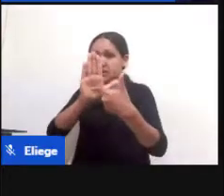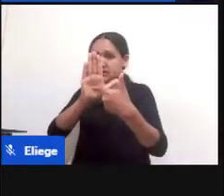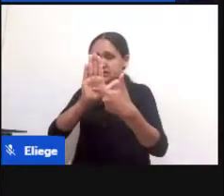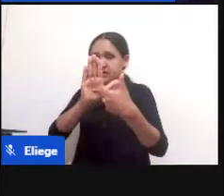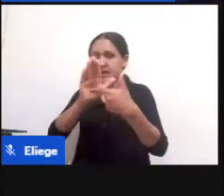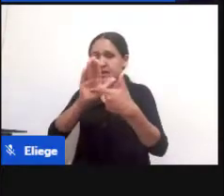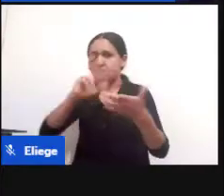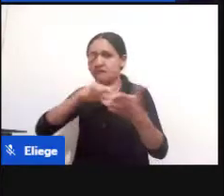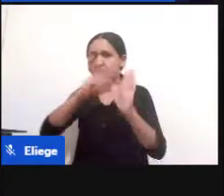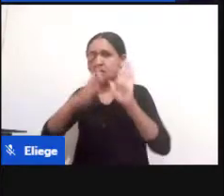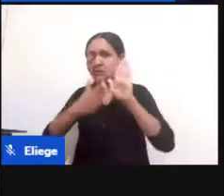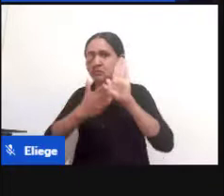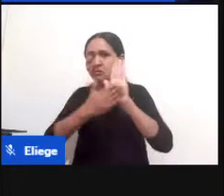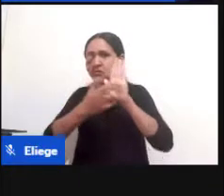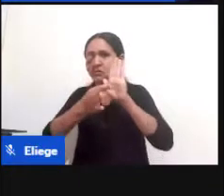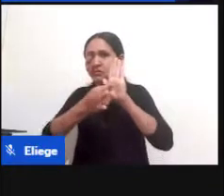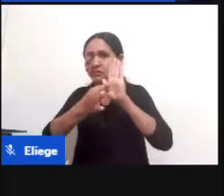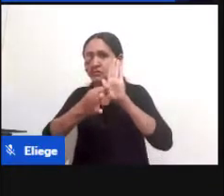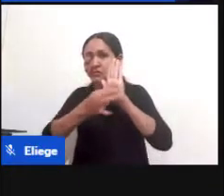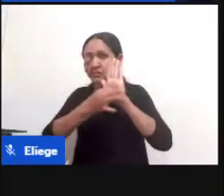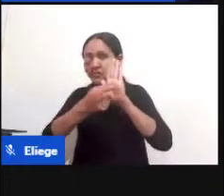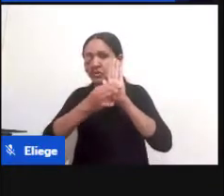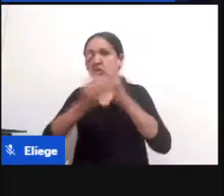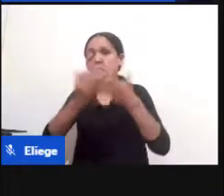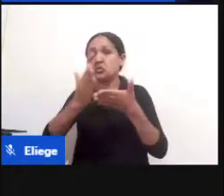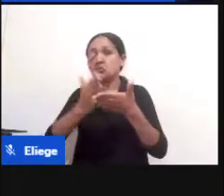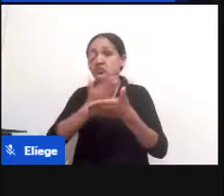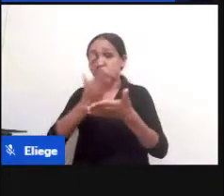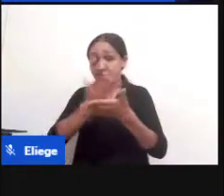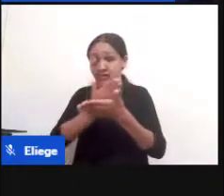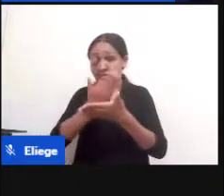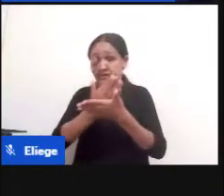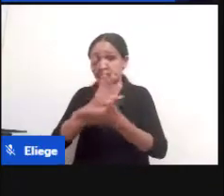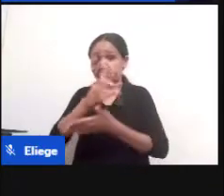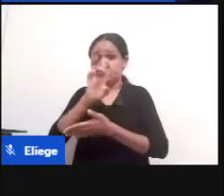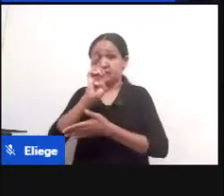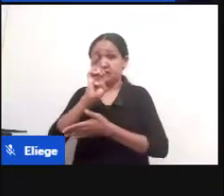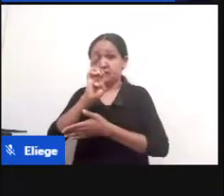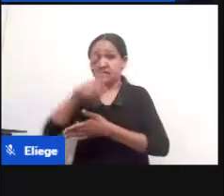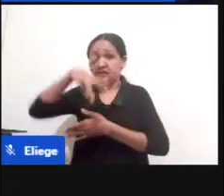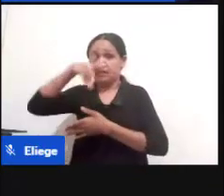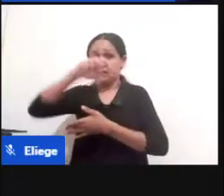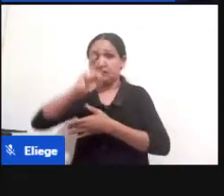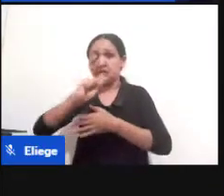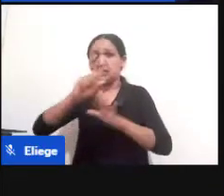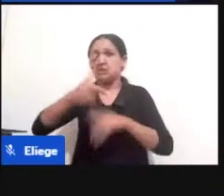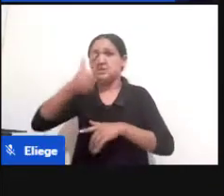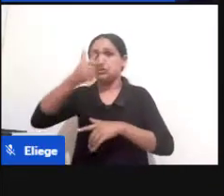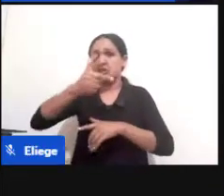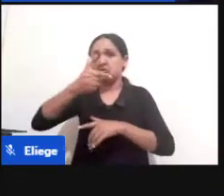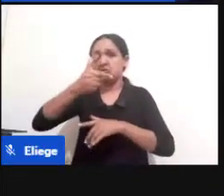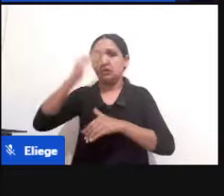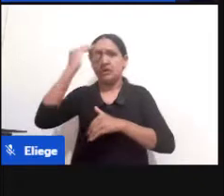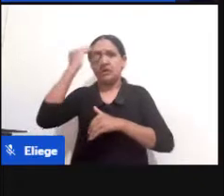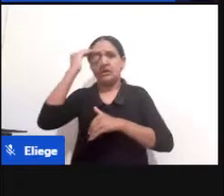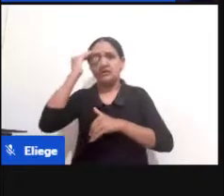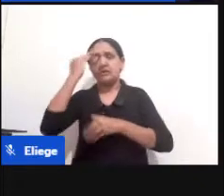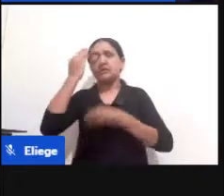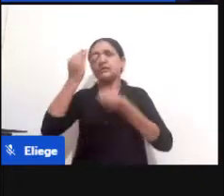intervenção pedagógica no caderno base da REME. Segundo, compreender esta prática